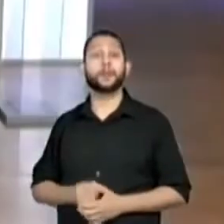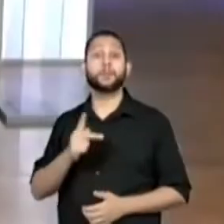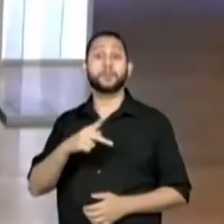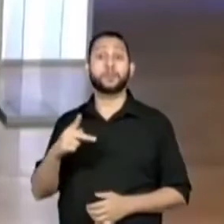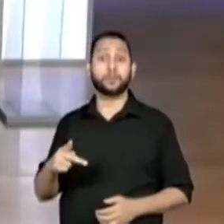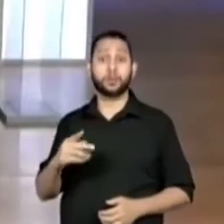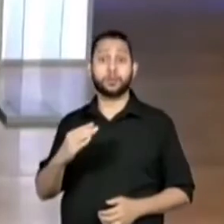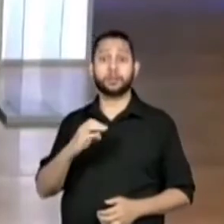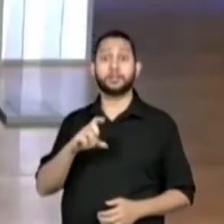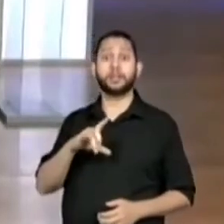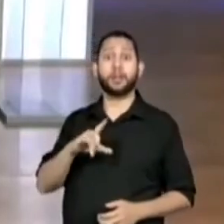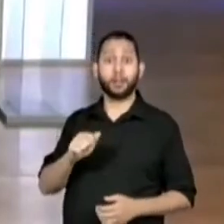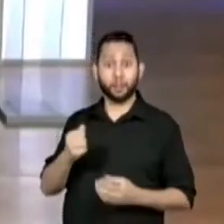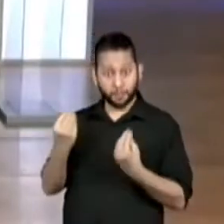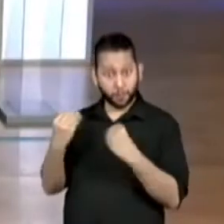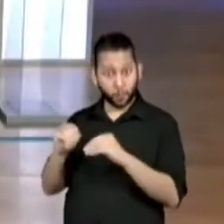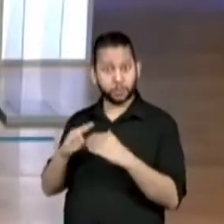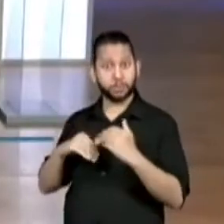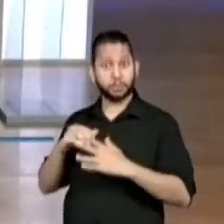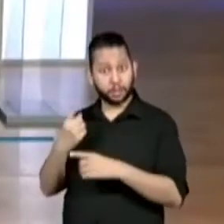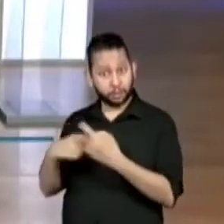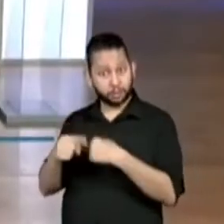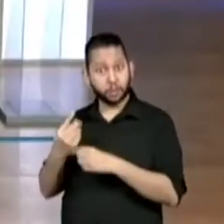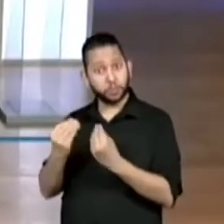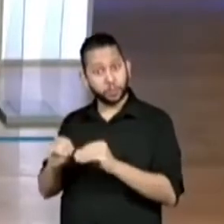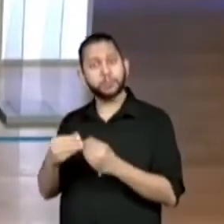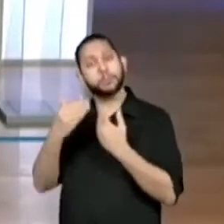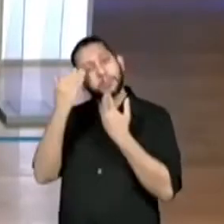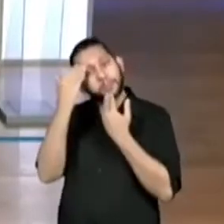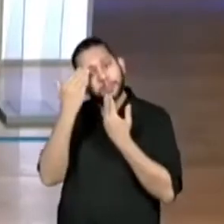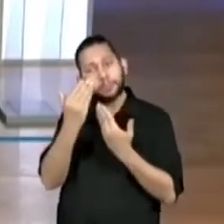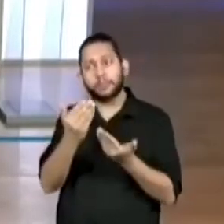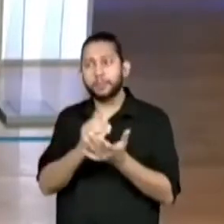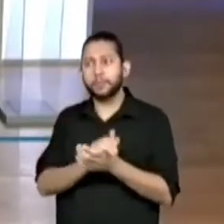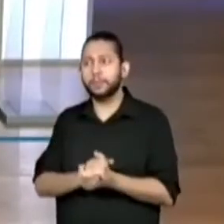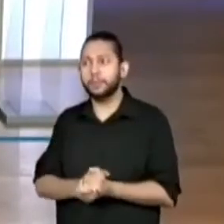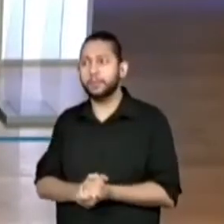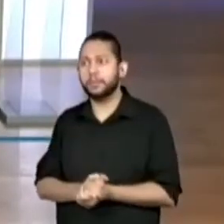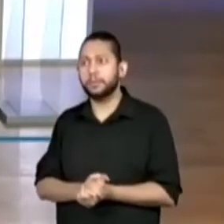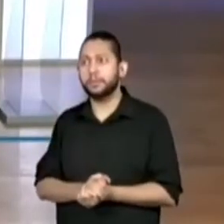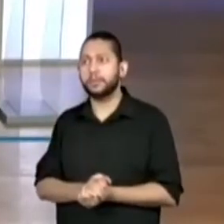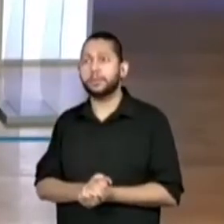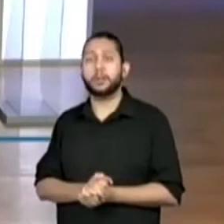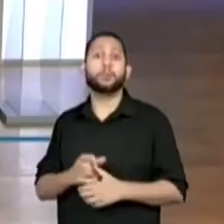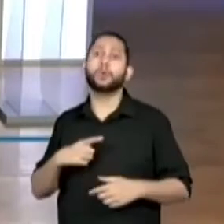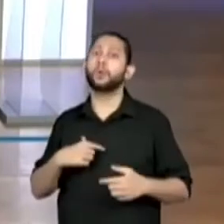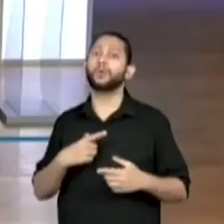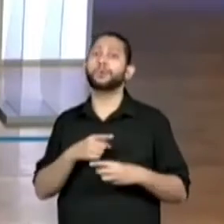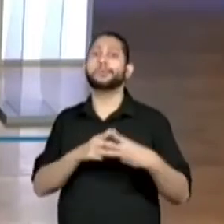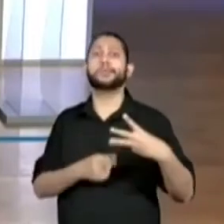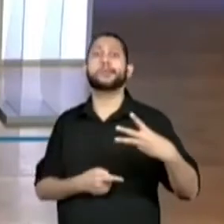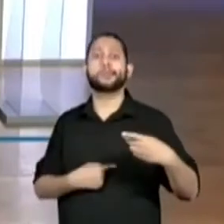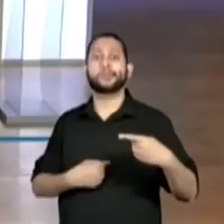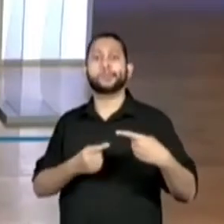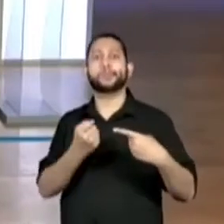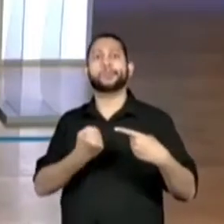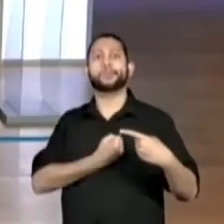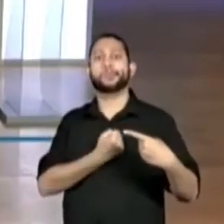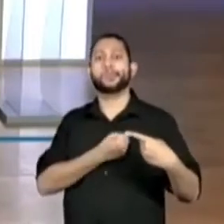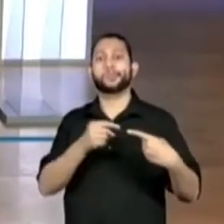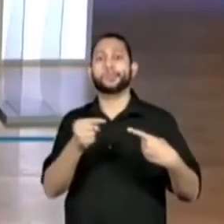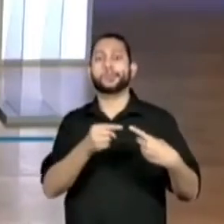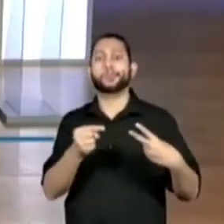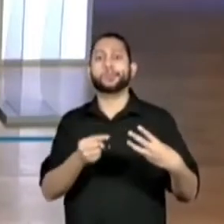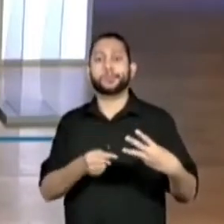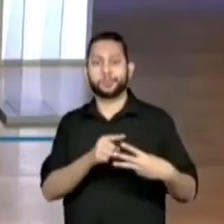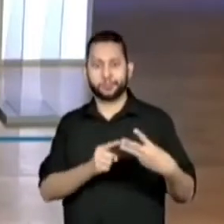de colocar aí. Obrigada, professora Célia. Mandou todos os códigos, né? Porque hoje iremos trabalhar 3